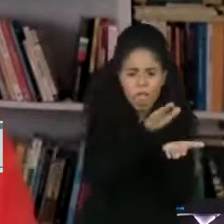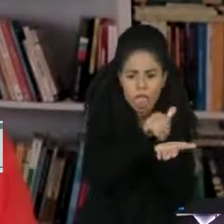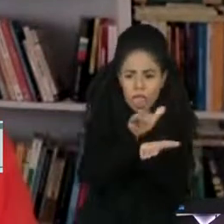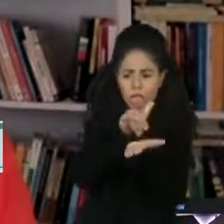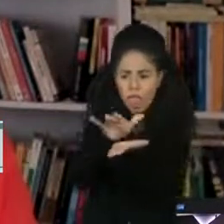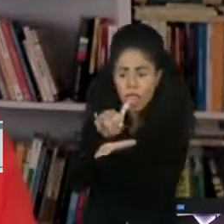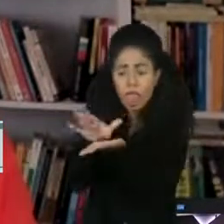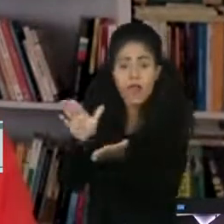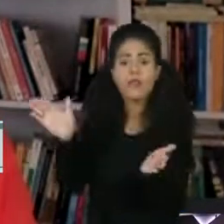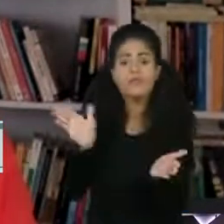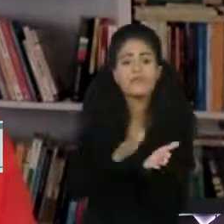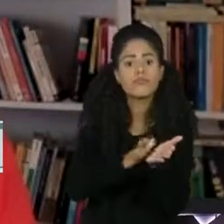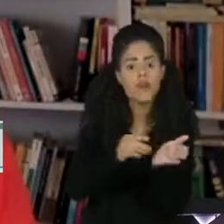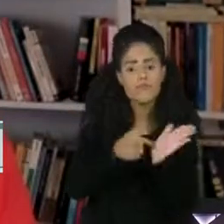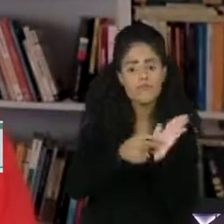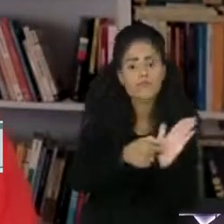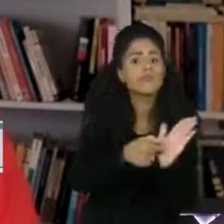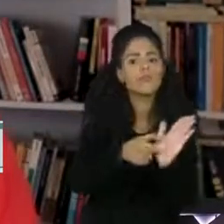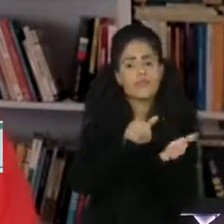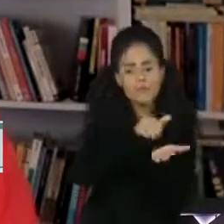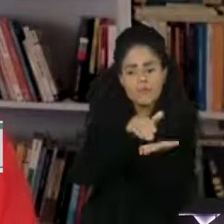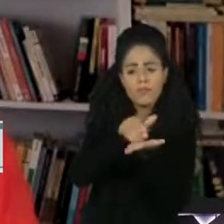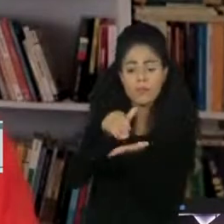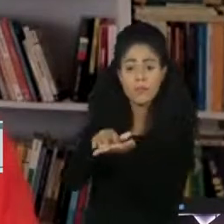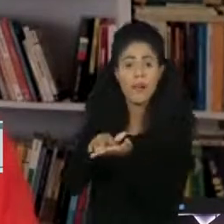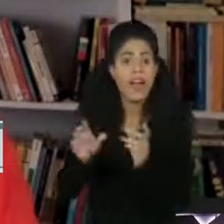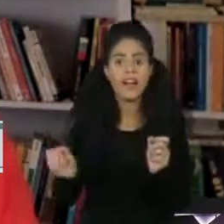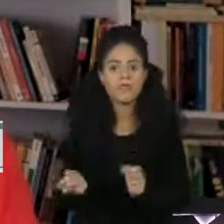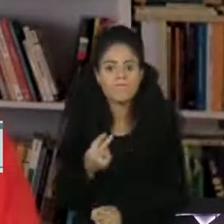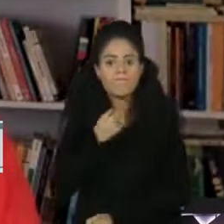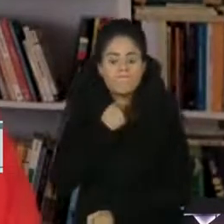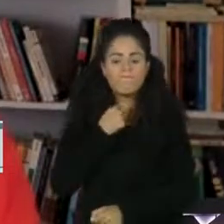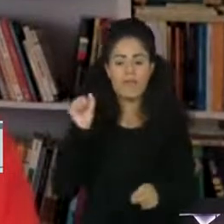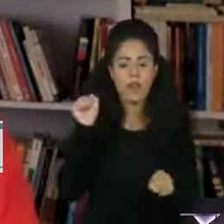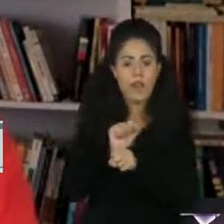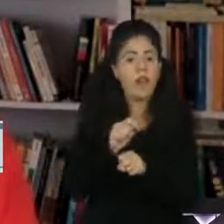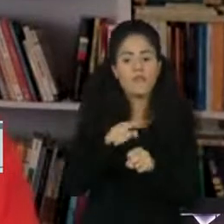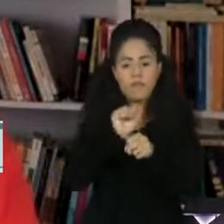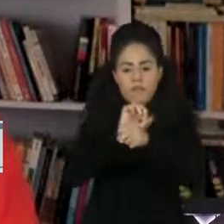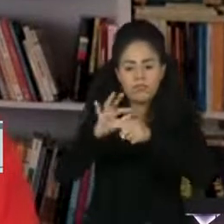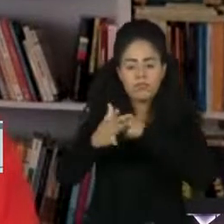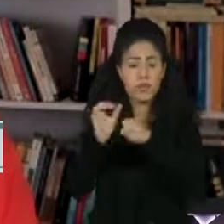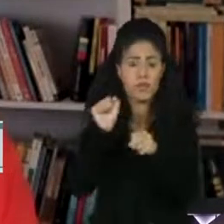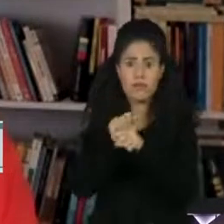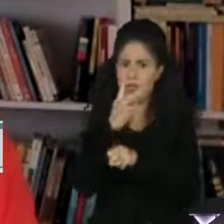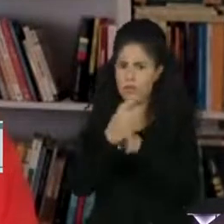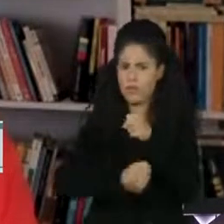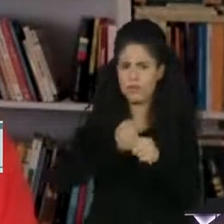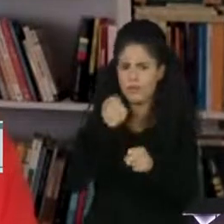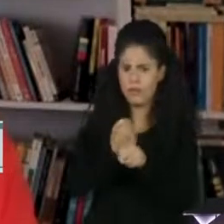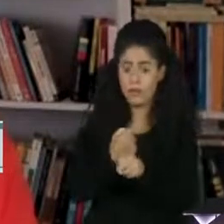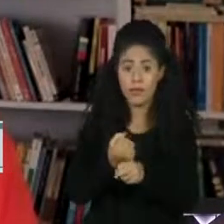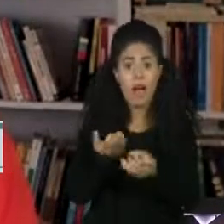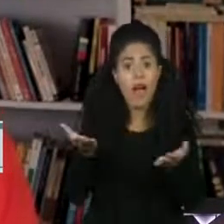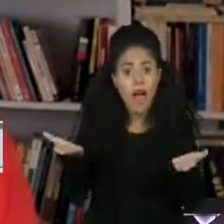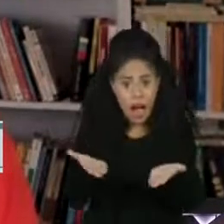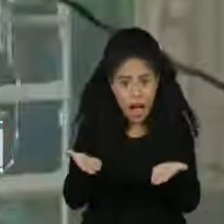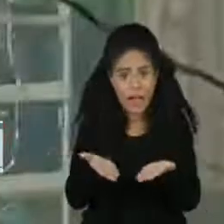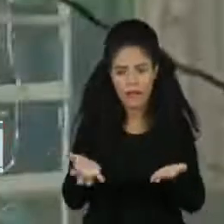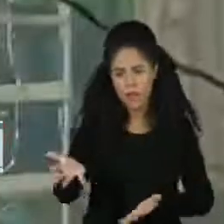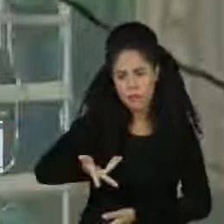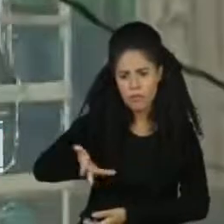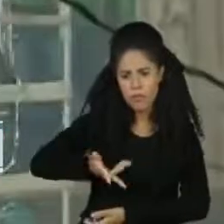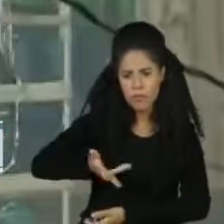de despesa que não aconteceram por conta dessa ação estão represados no judiciário serão